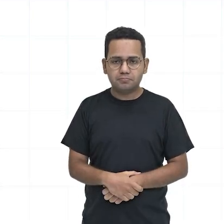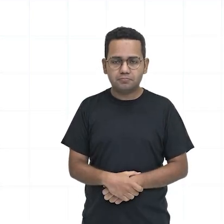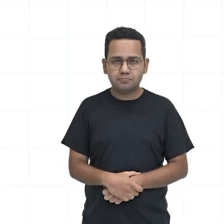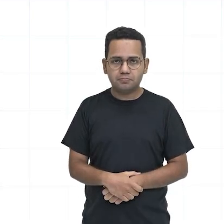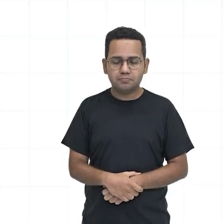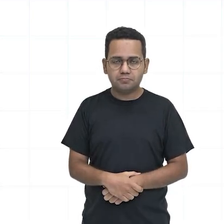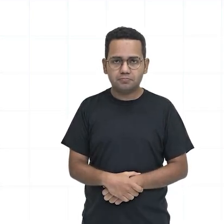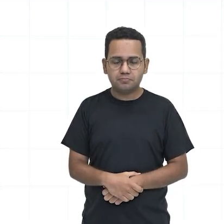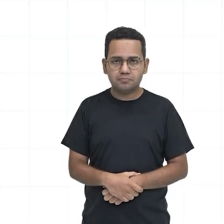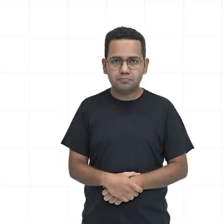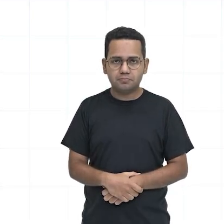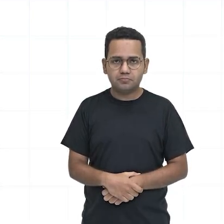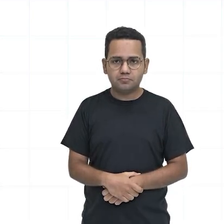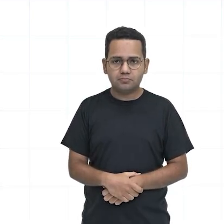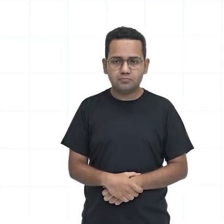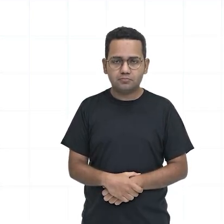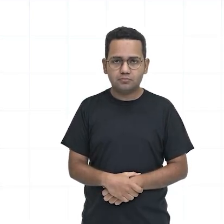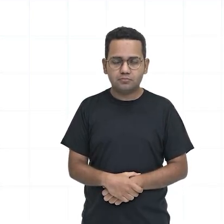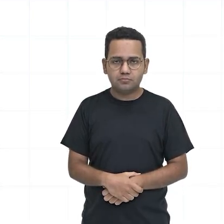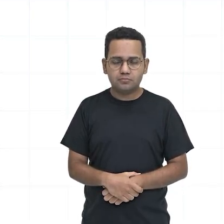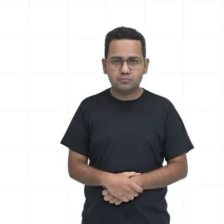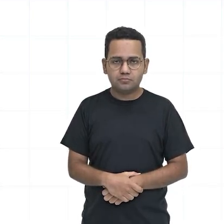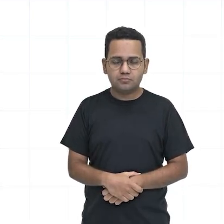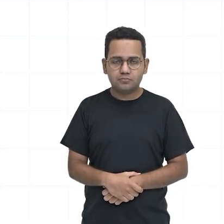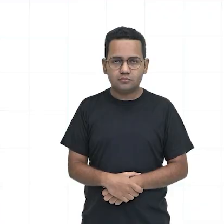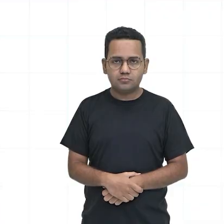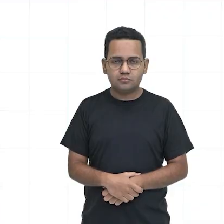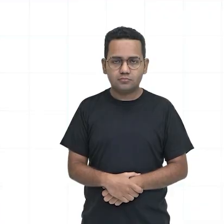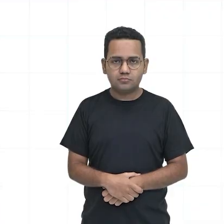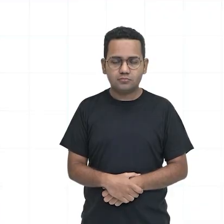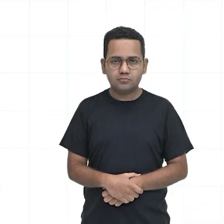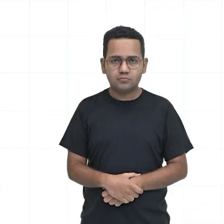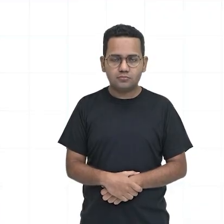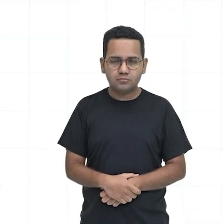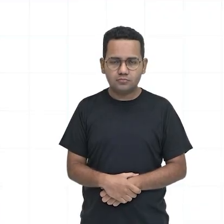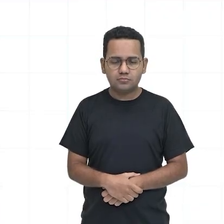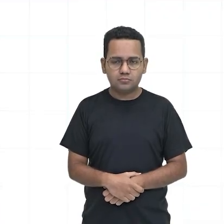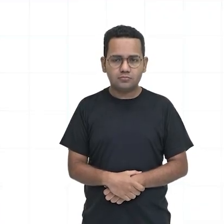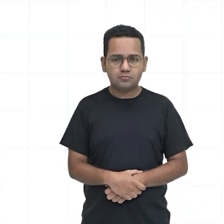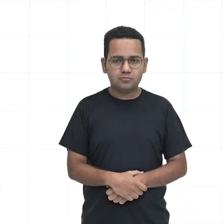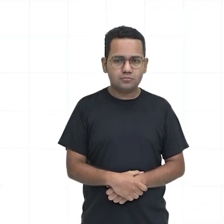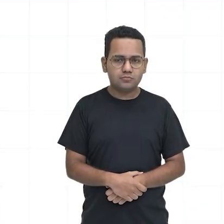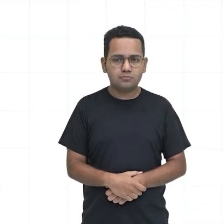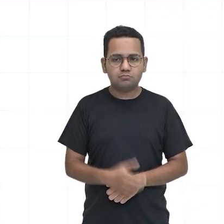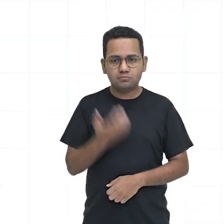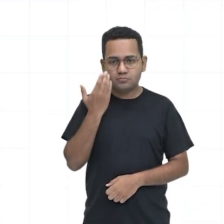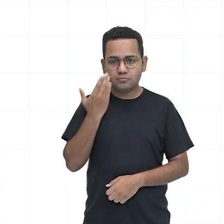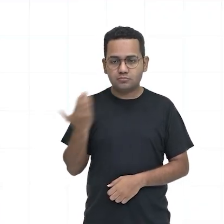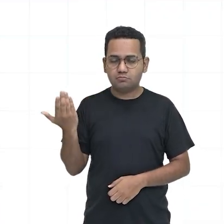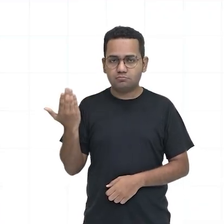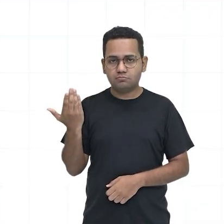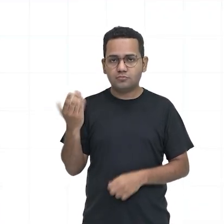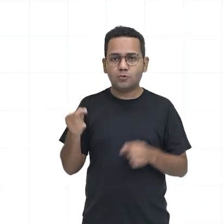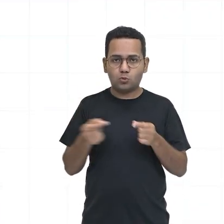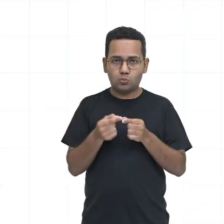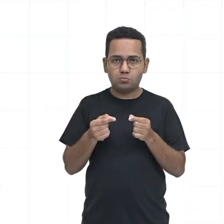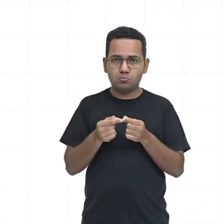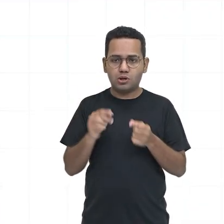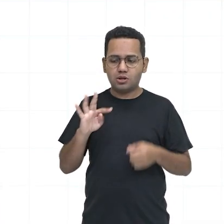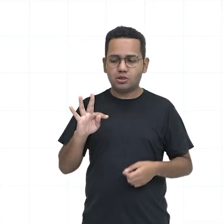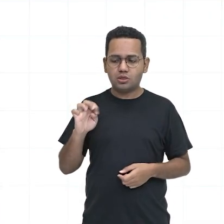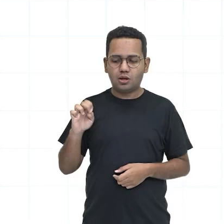when, while, as soon as, eu vou utilizar para orações subordinadas temporais. Olha só o exemplo.